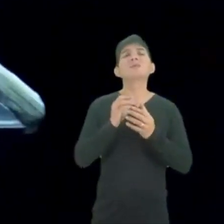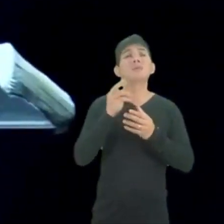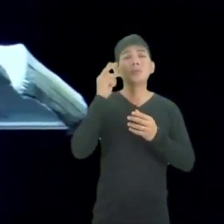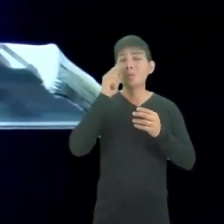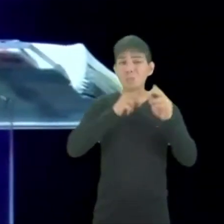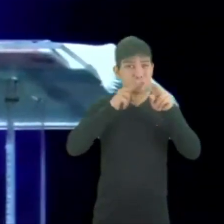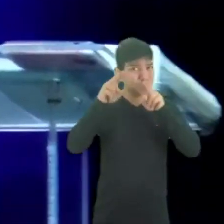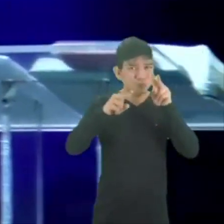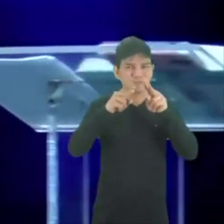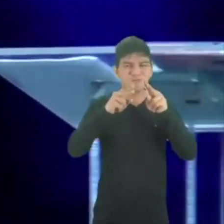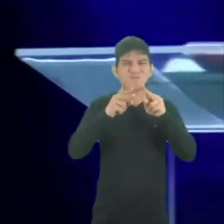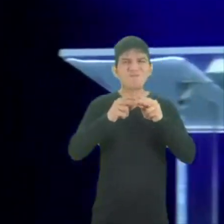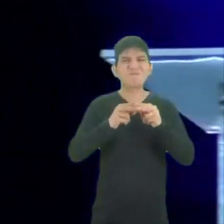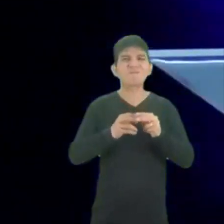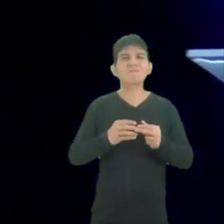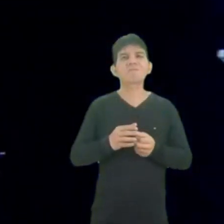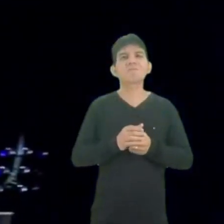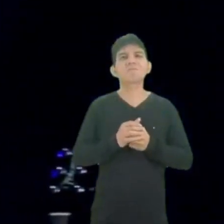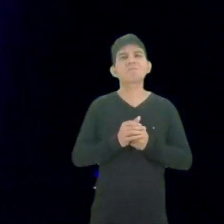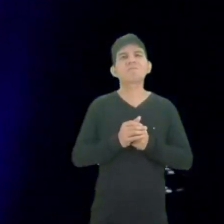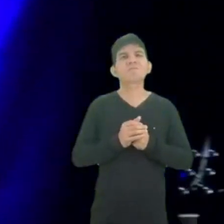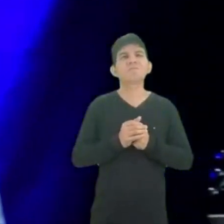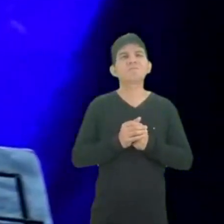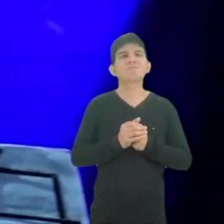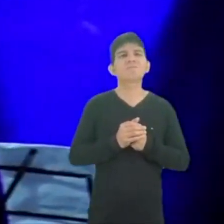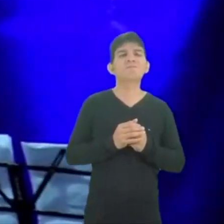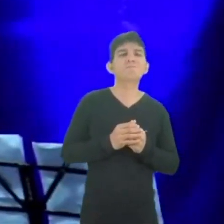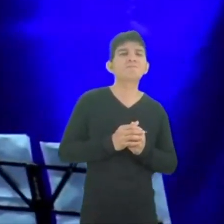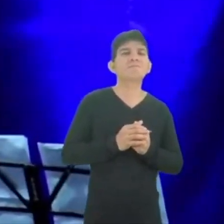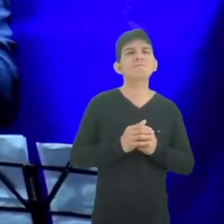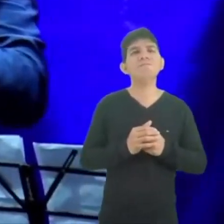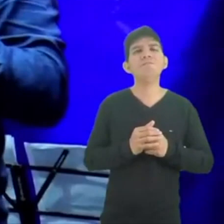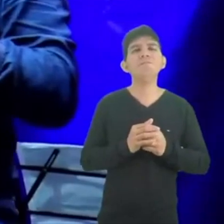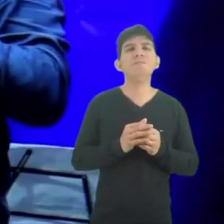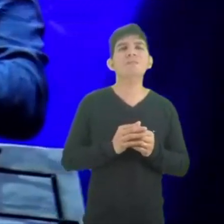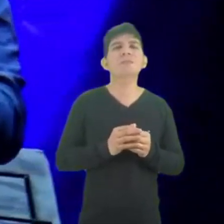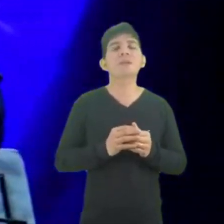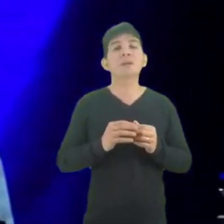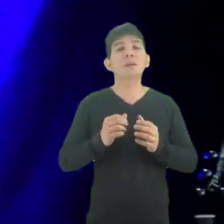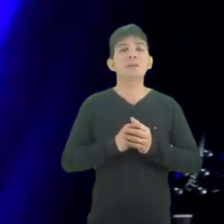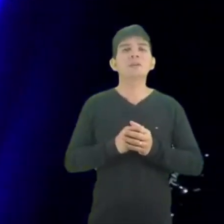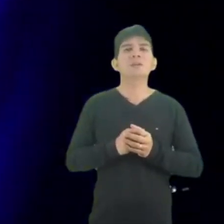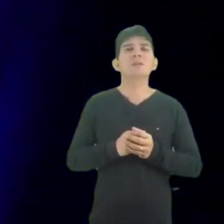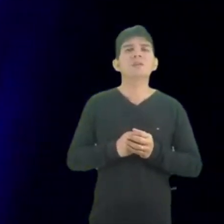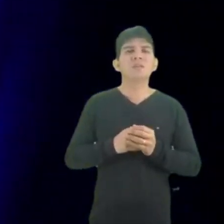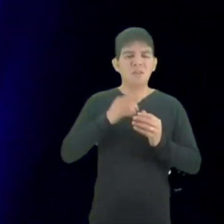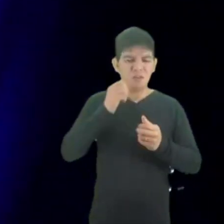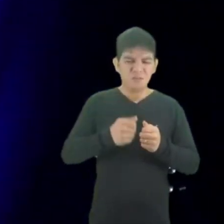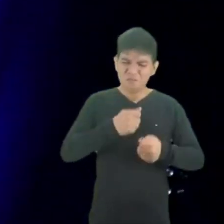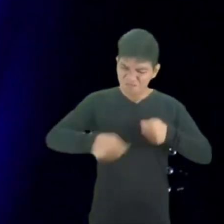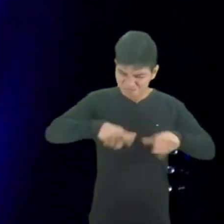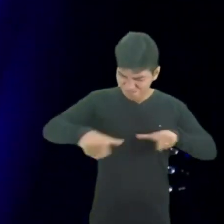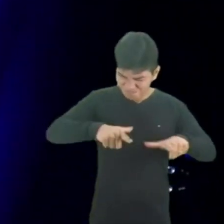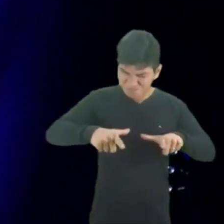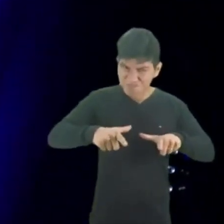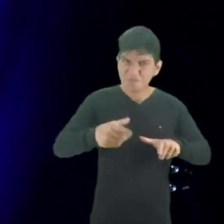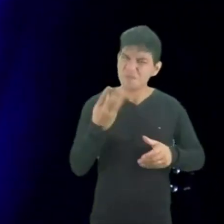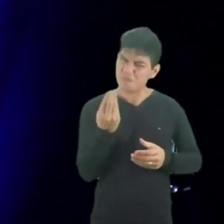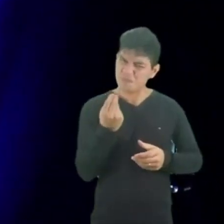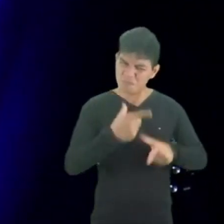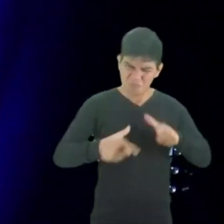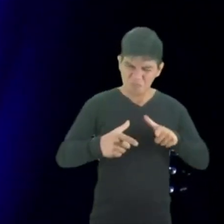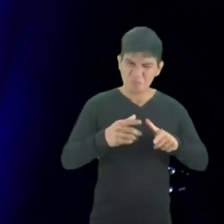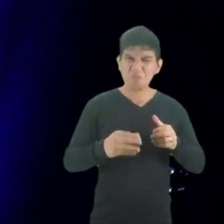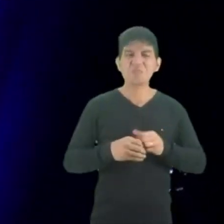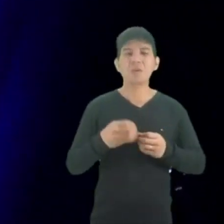um funcionário correto, direitinho, bate o ponto no horário, até chega mais cedo, fica um pouco mais tarde, se coloca sempre